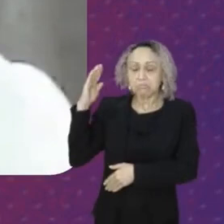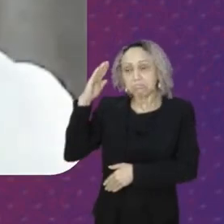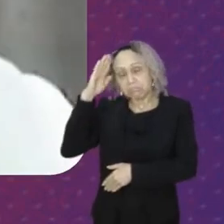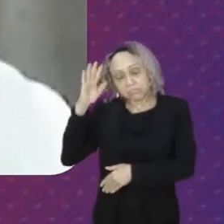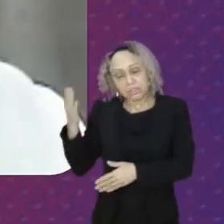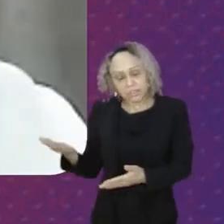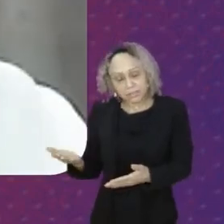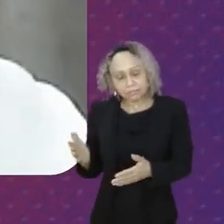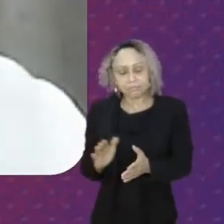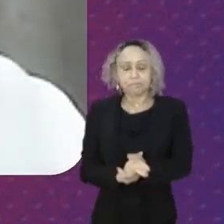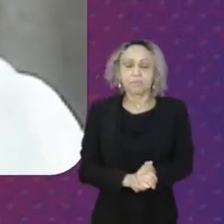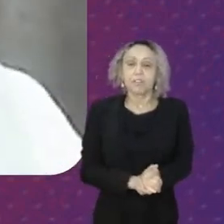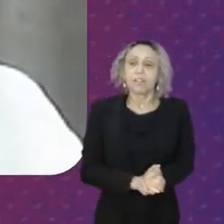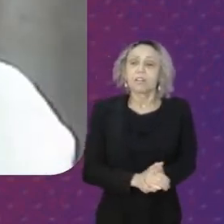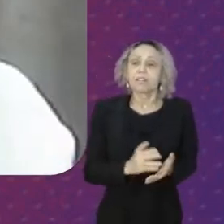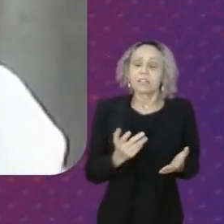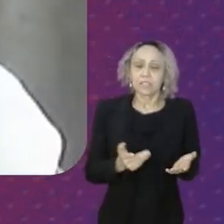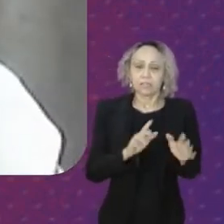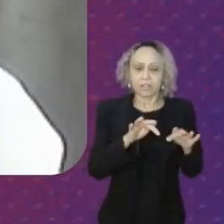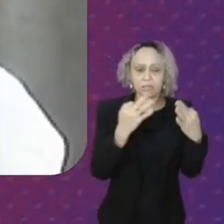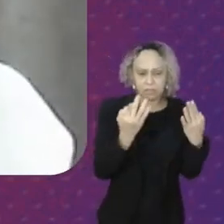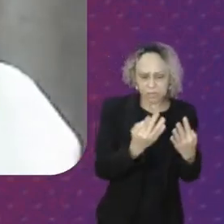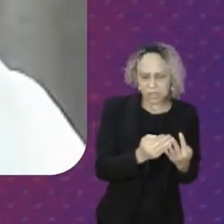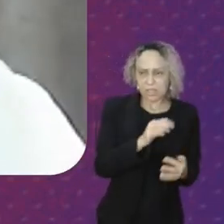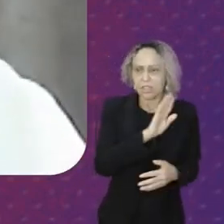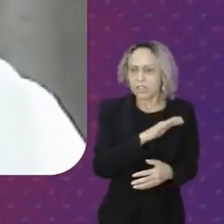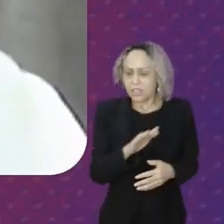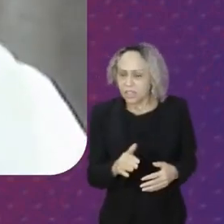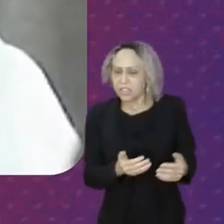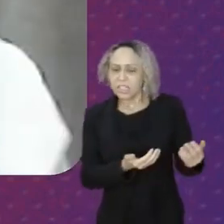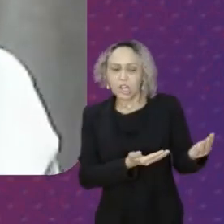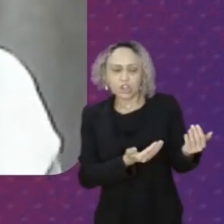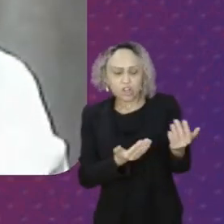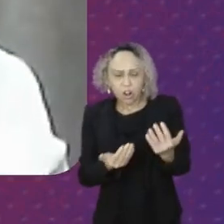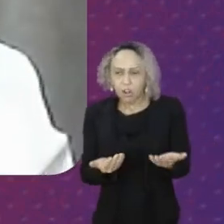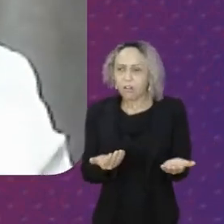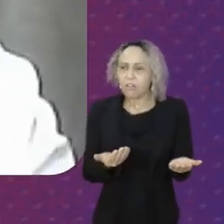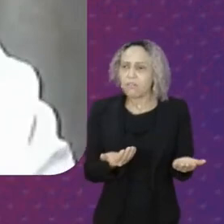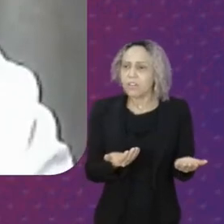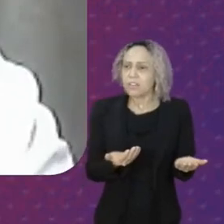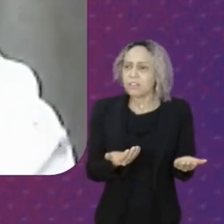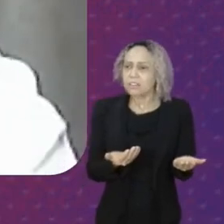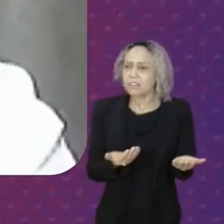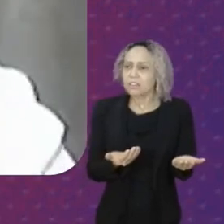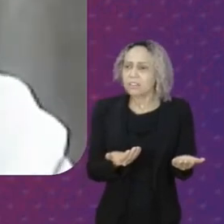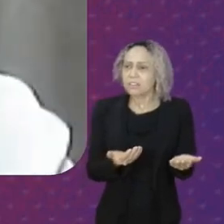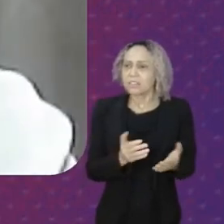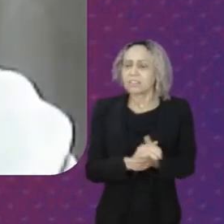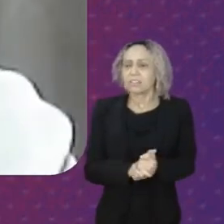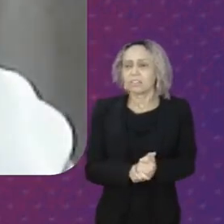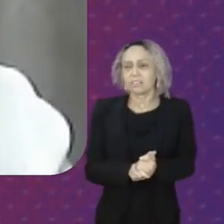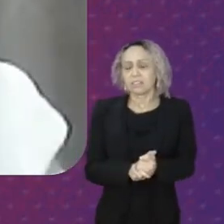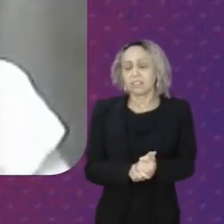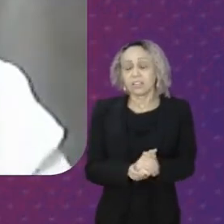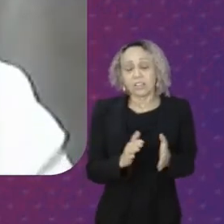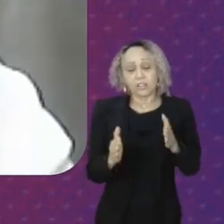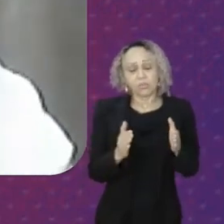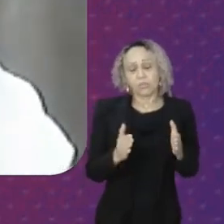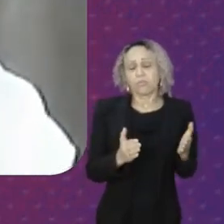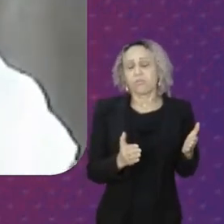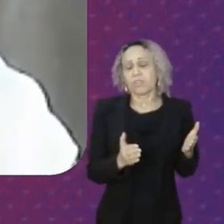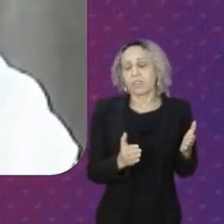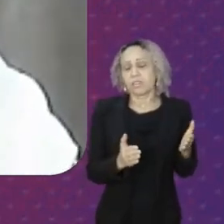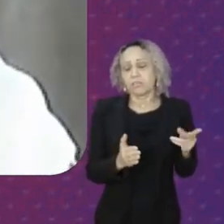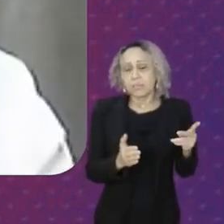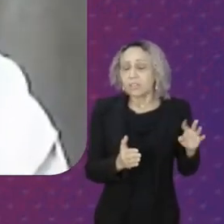crianças na escola, com seus filhos, jovens também, na escola, e de estarem todos vacinados. Porque era uma política de